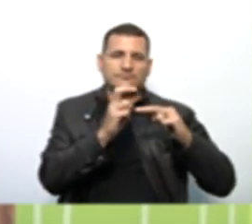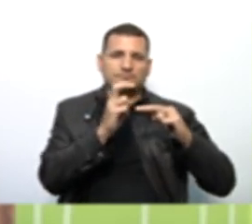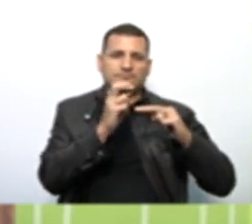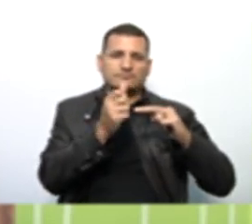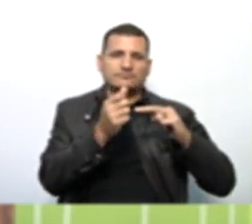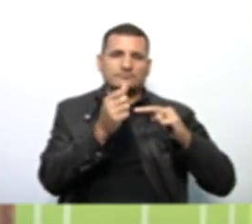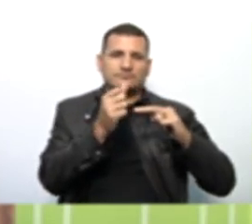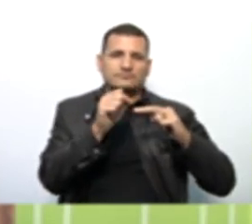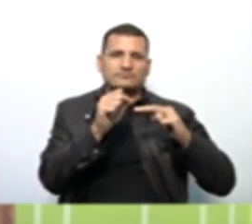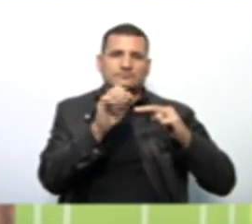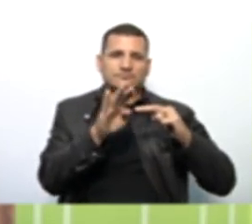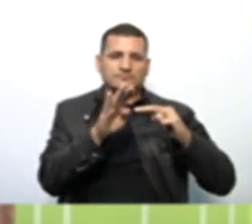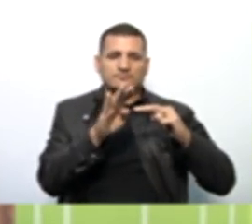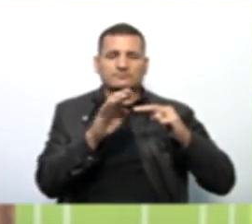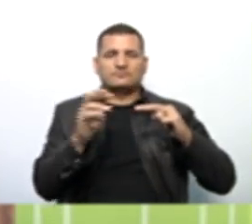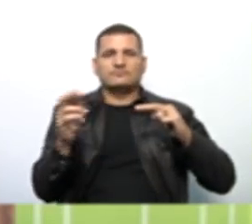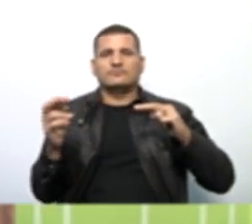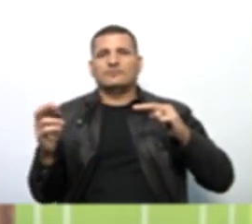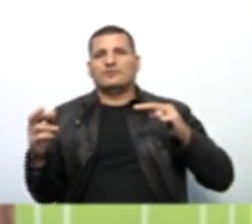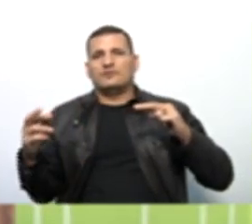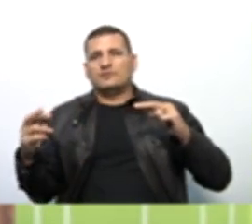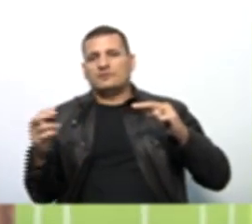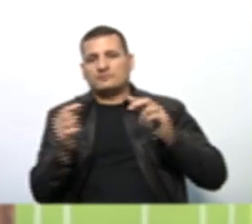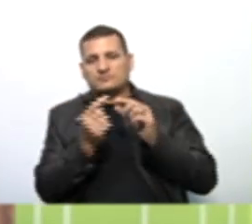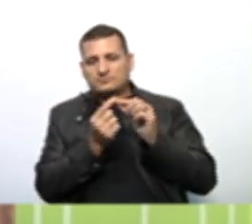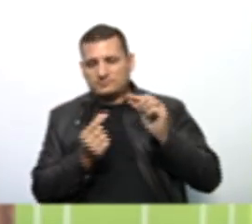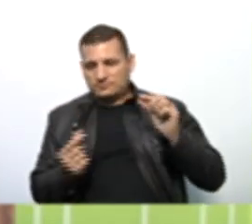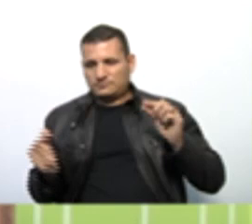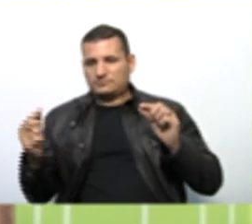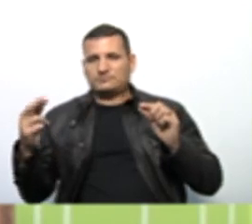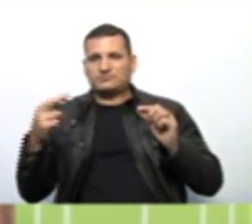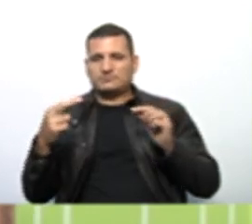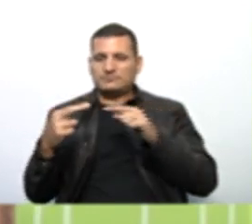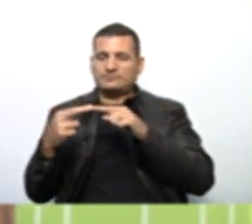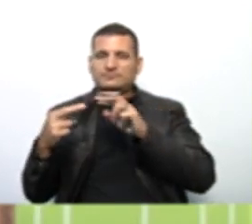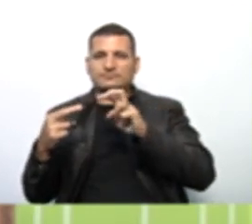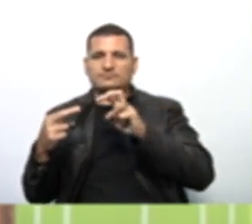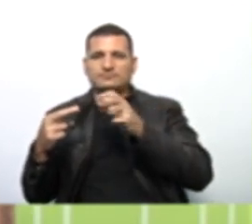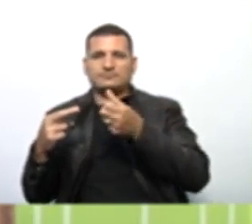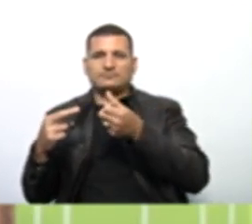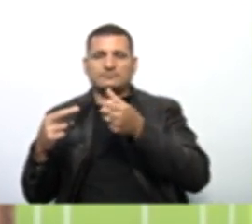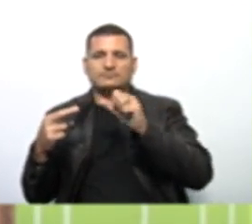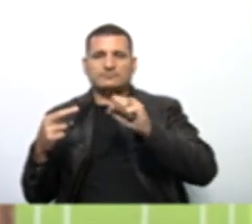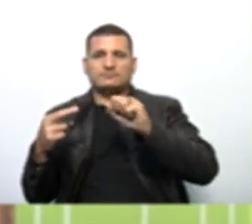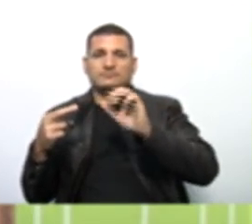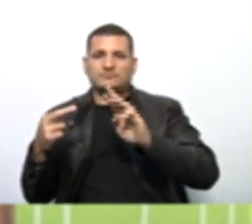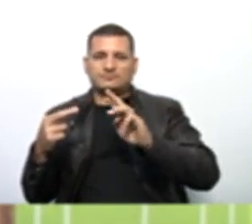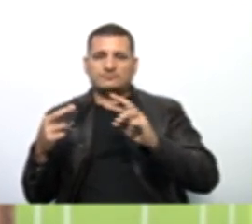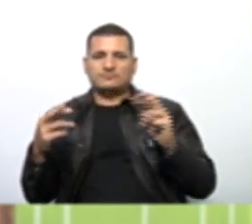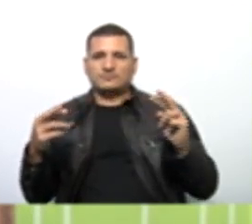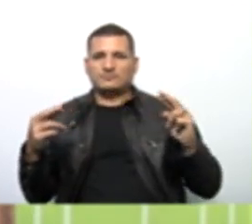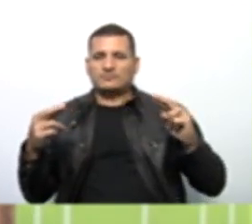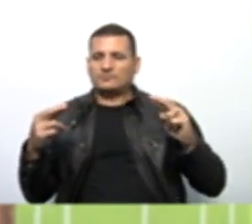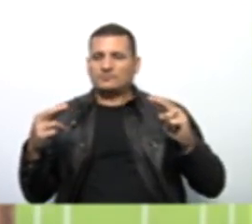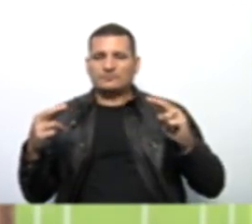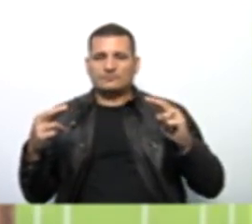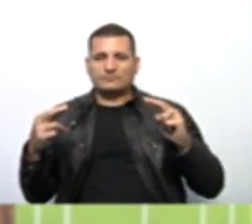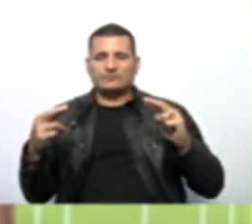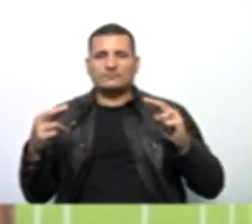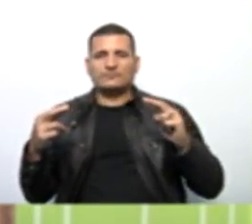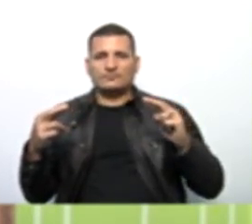5008 b também nessa ponta nas duas pontas eu estou criando um cabo direto